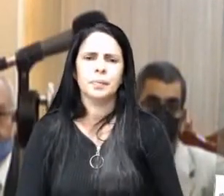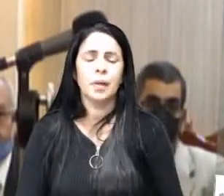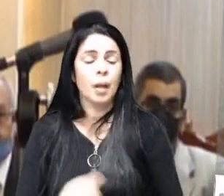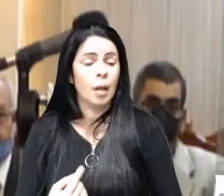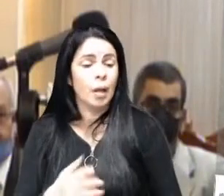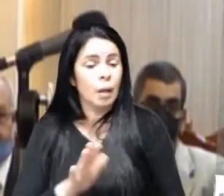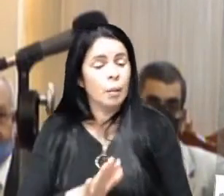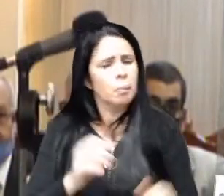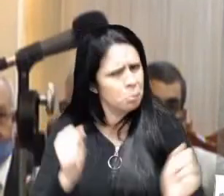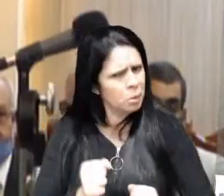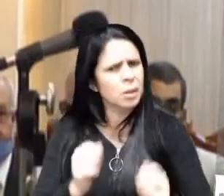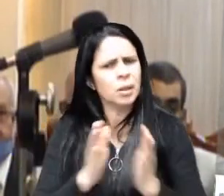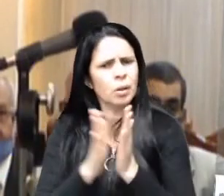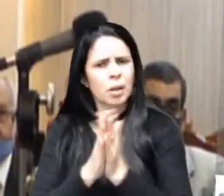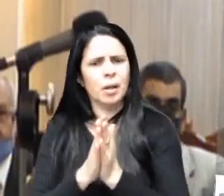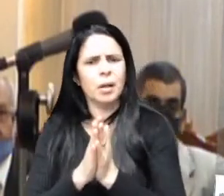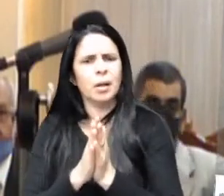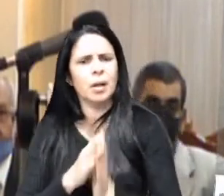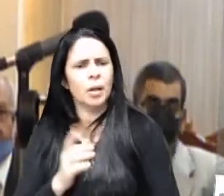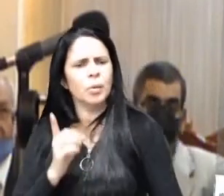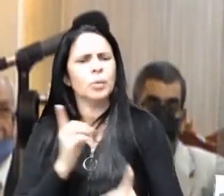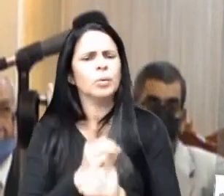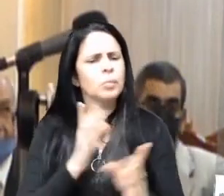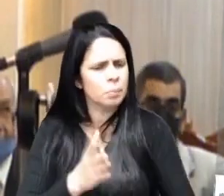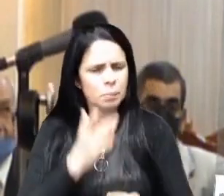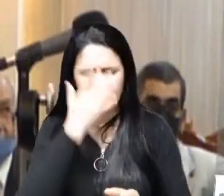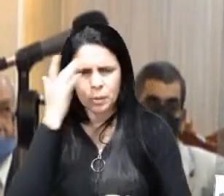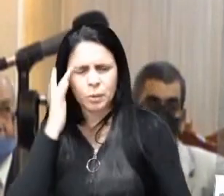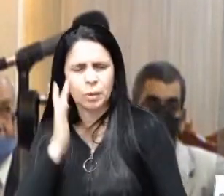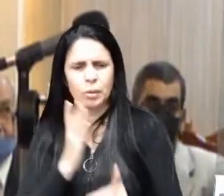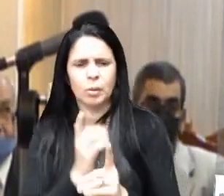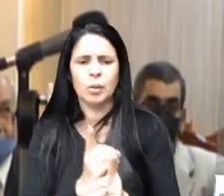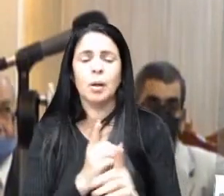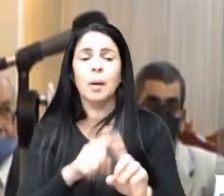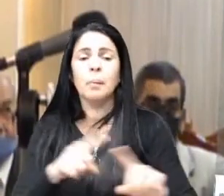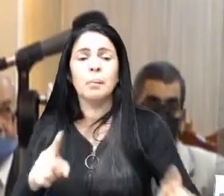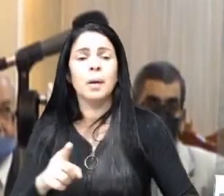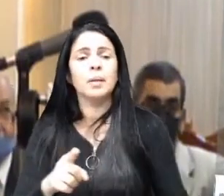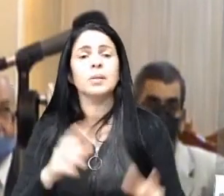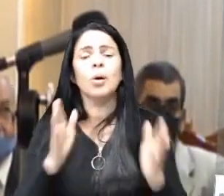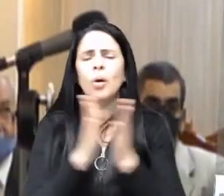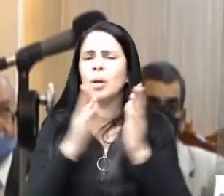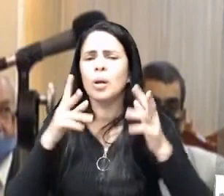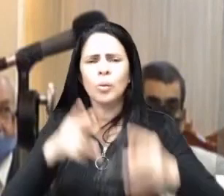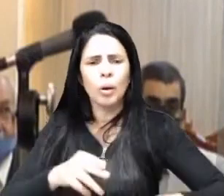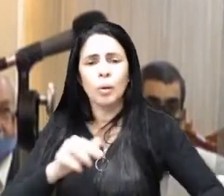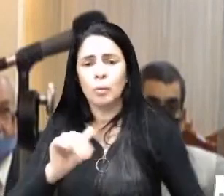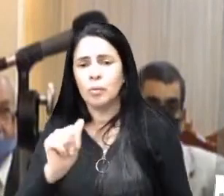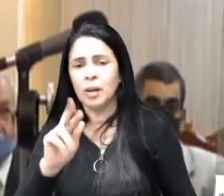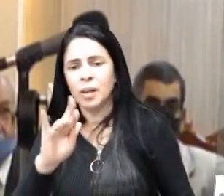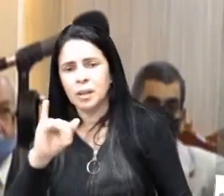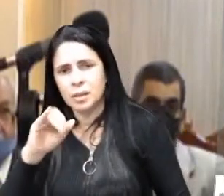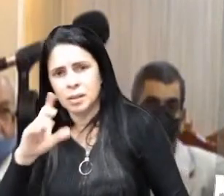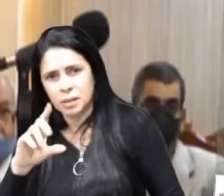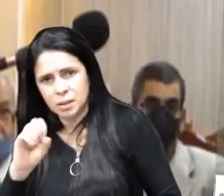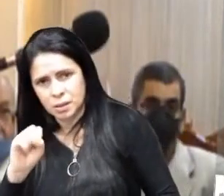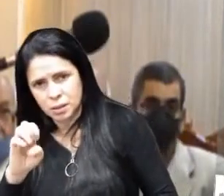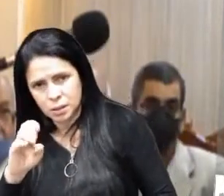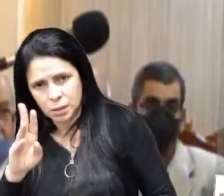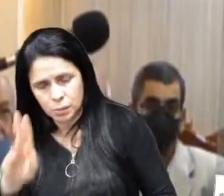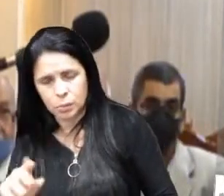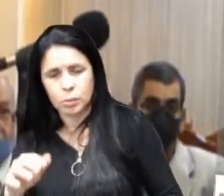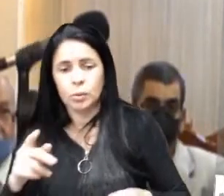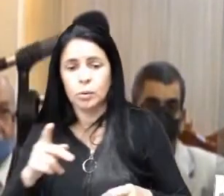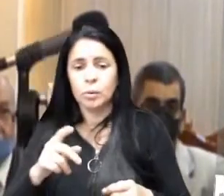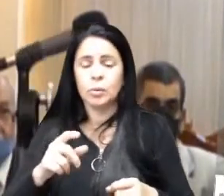oram, mas oram como aquele fariseu lá de São Lucas 18, versículos